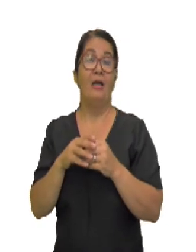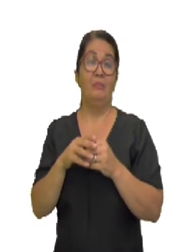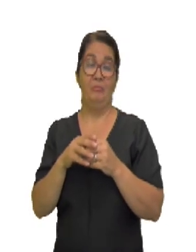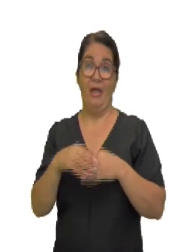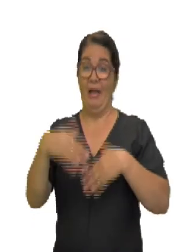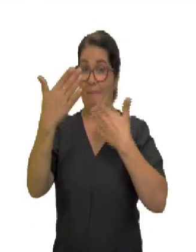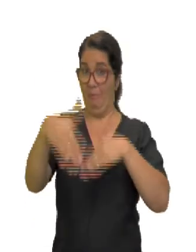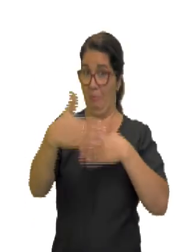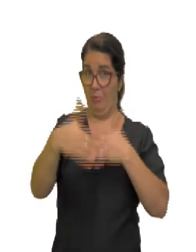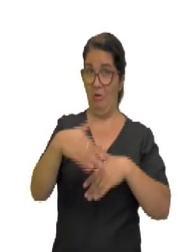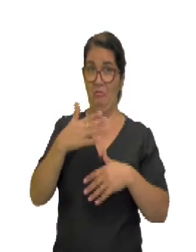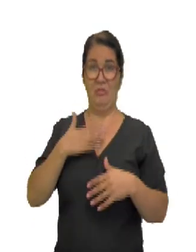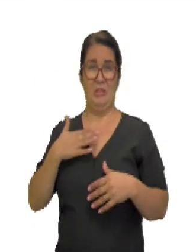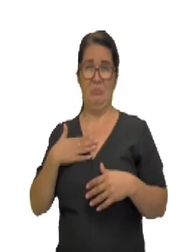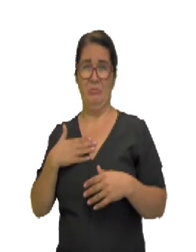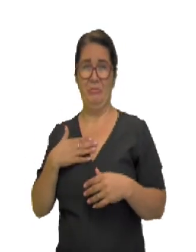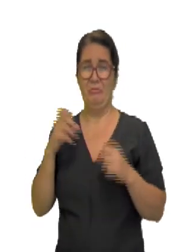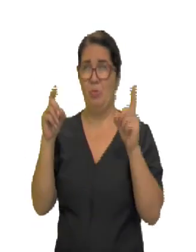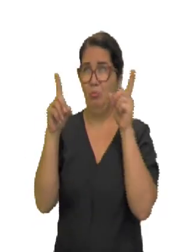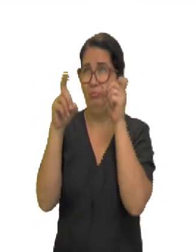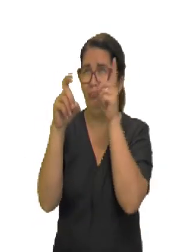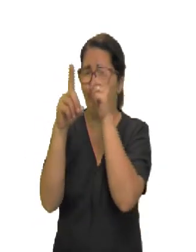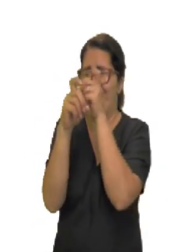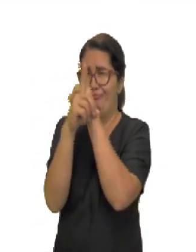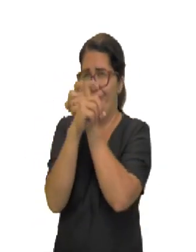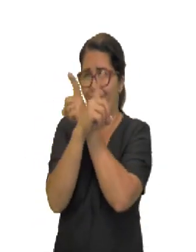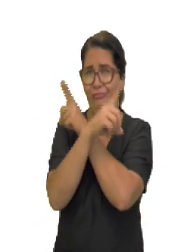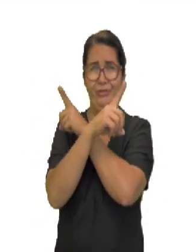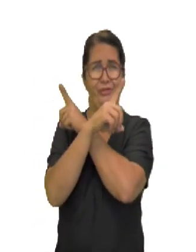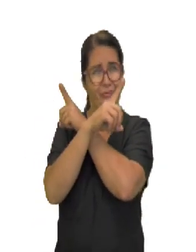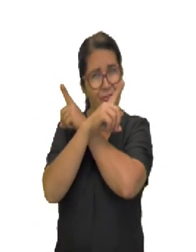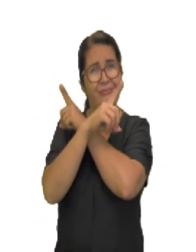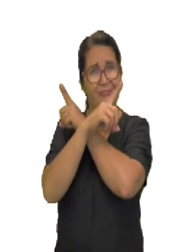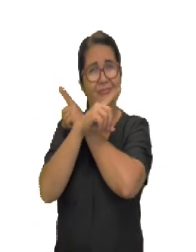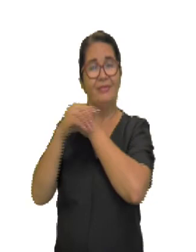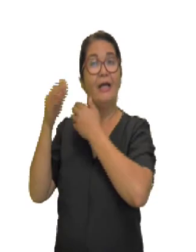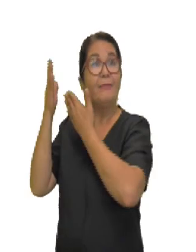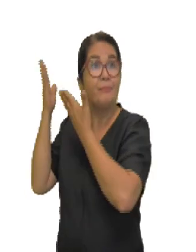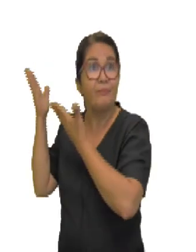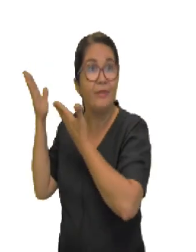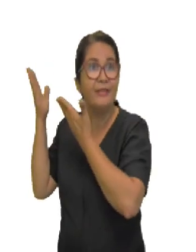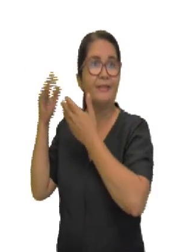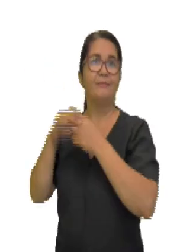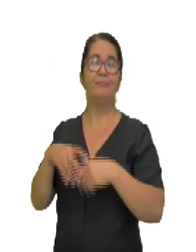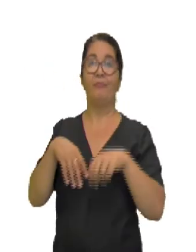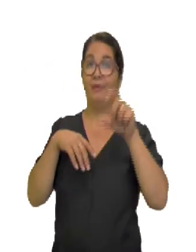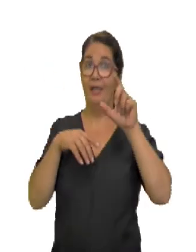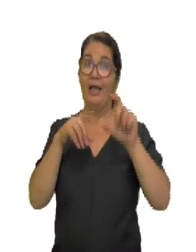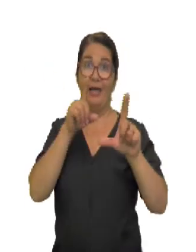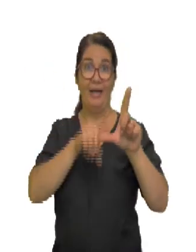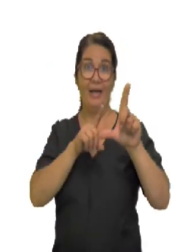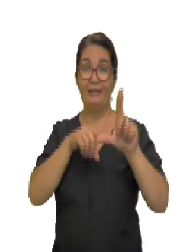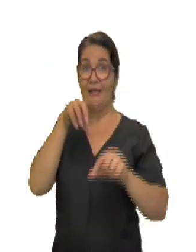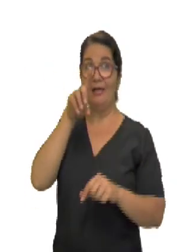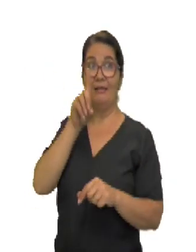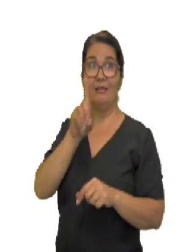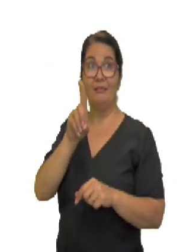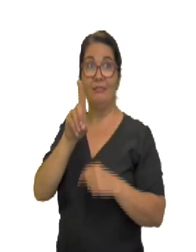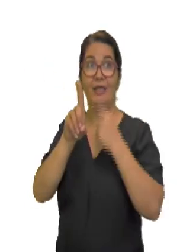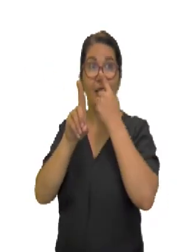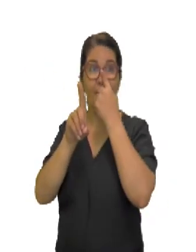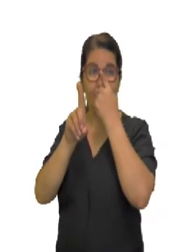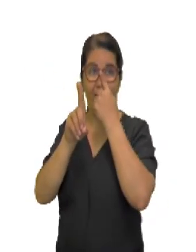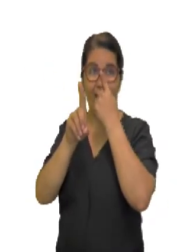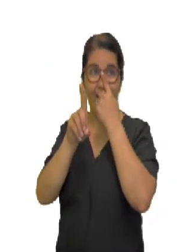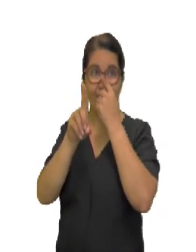difíceis. O menos estudioso dentre todos é ele. Uma comparação com um